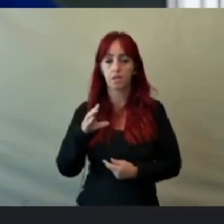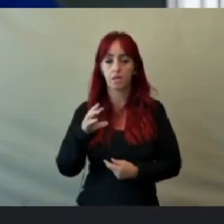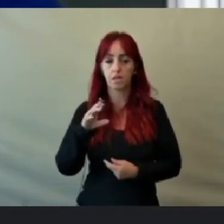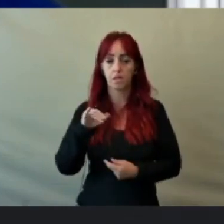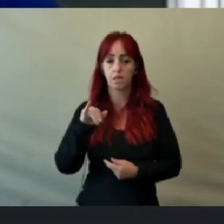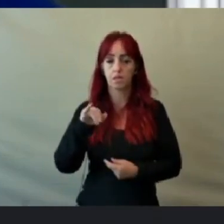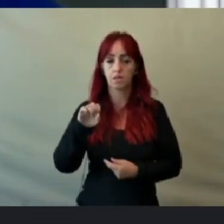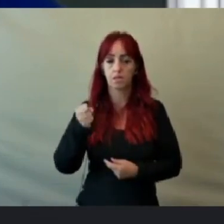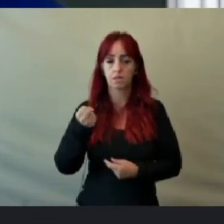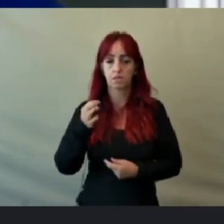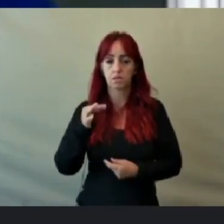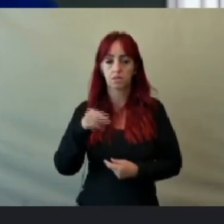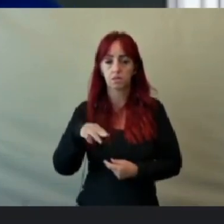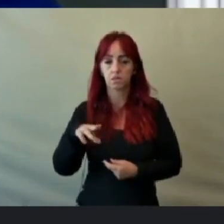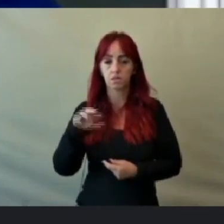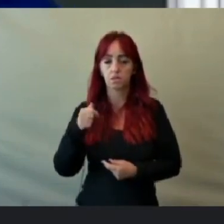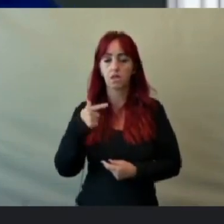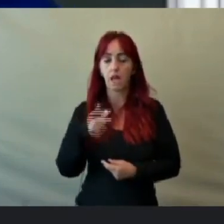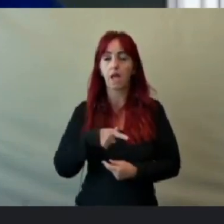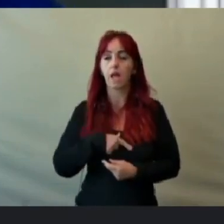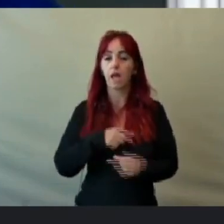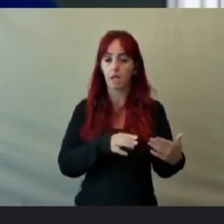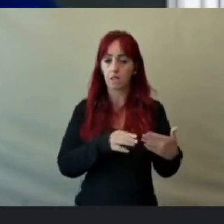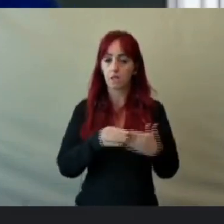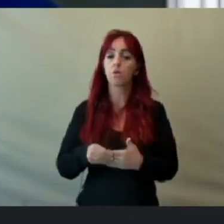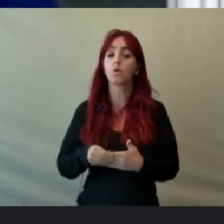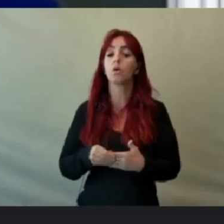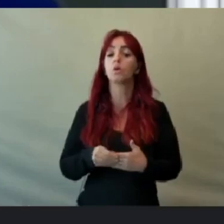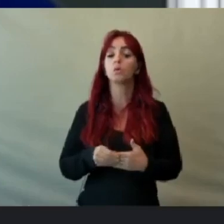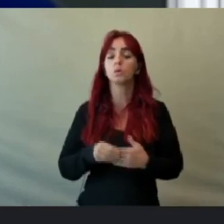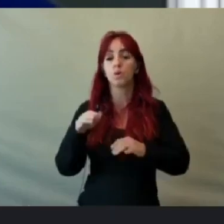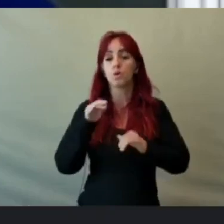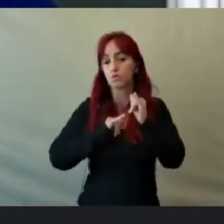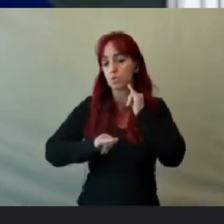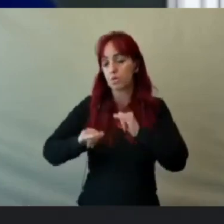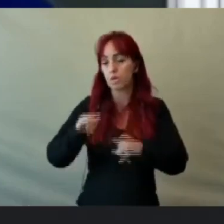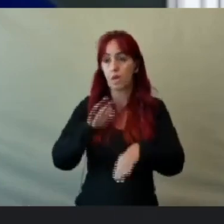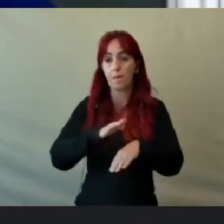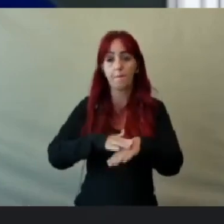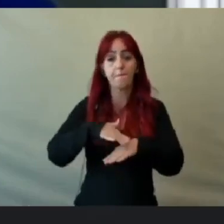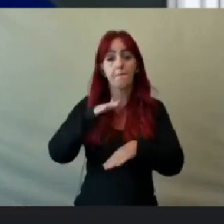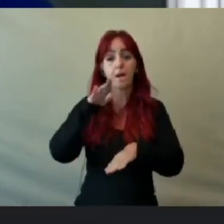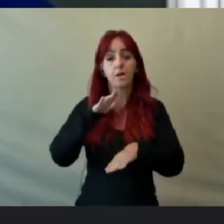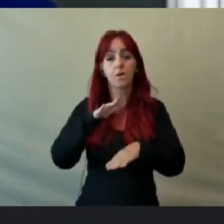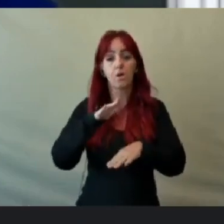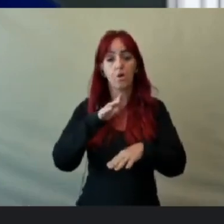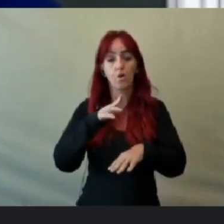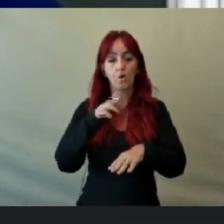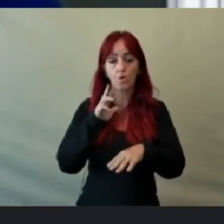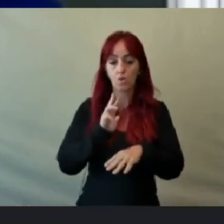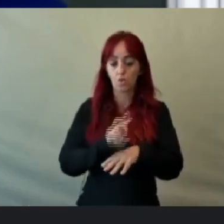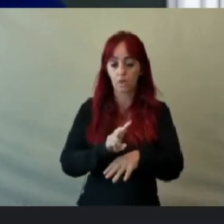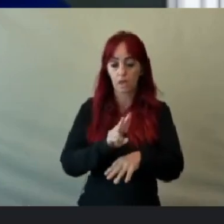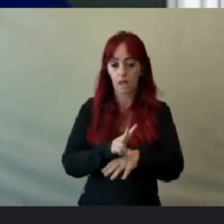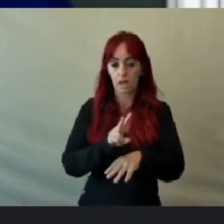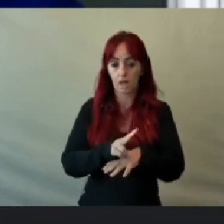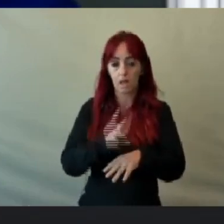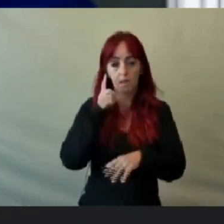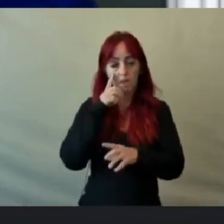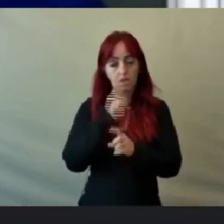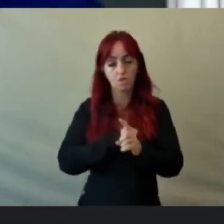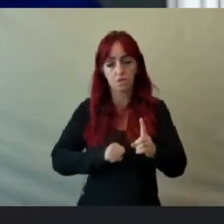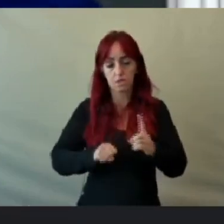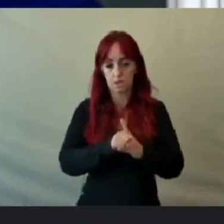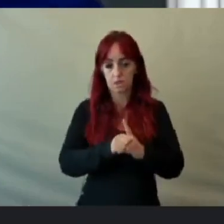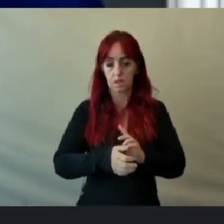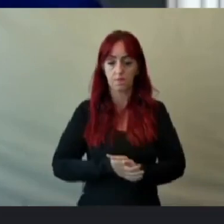cuidado que pensa o cuidado dessa maneira mais expandida e do cuidado social Ana por favor compartilha